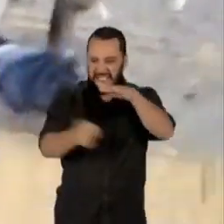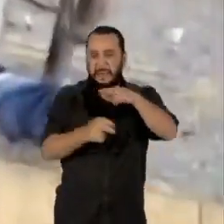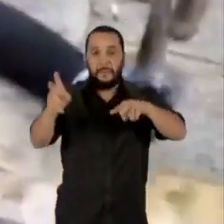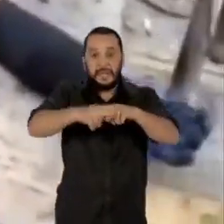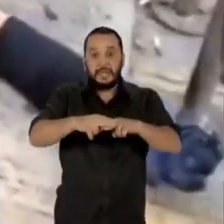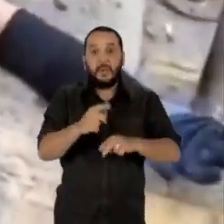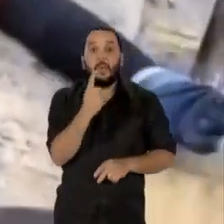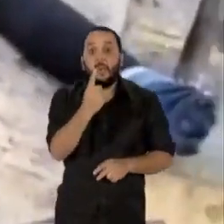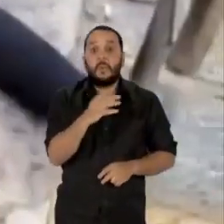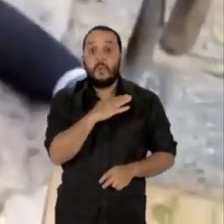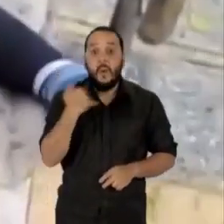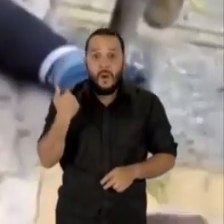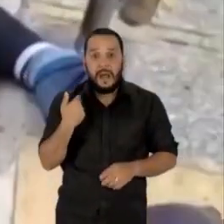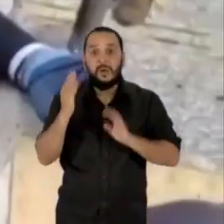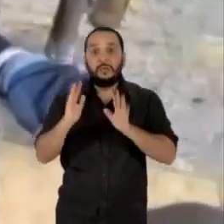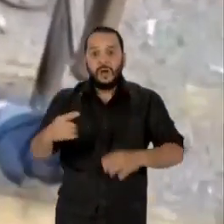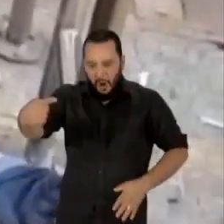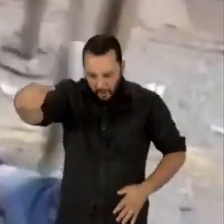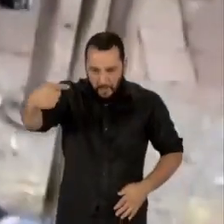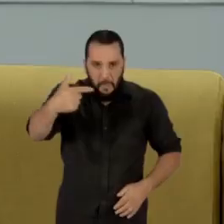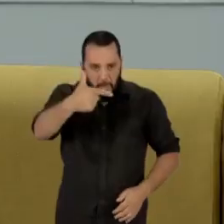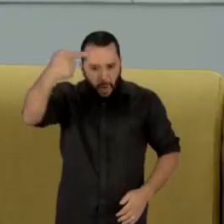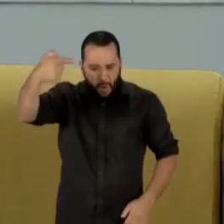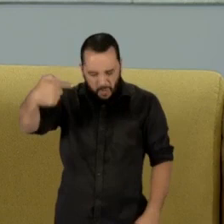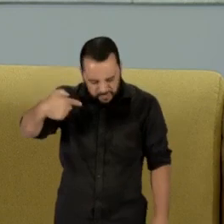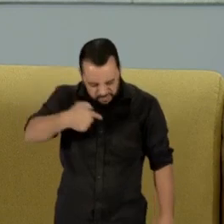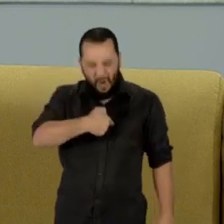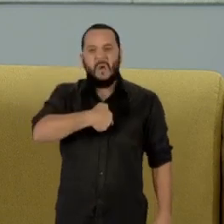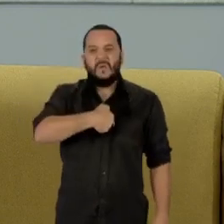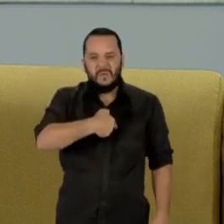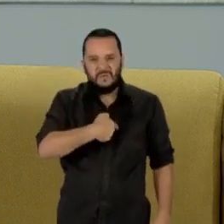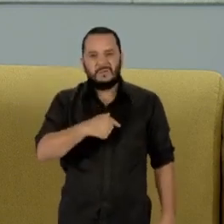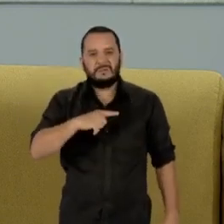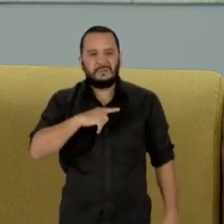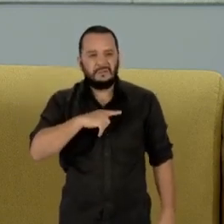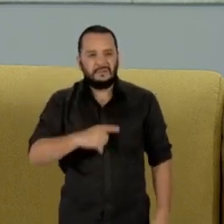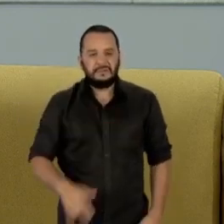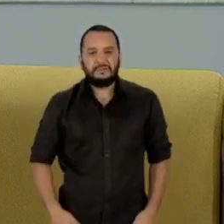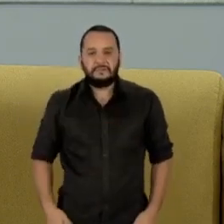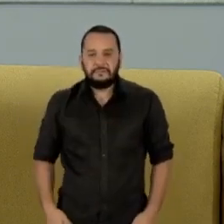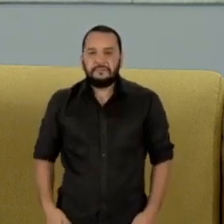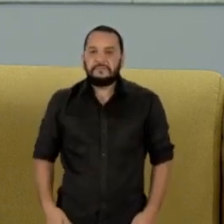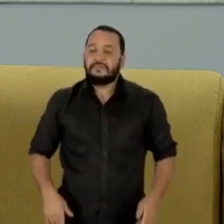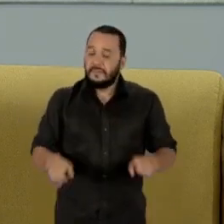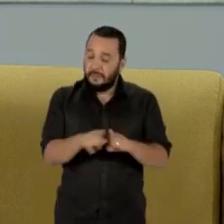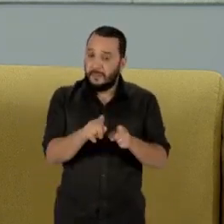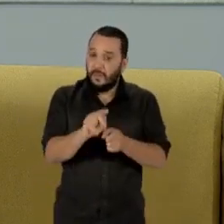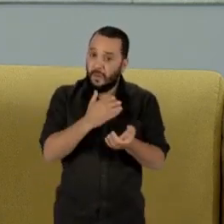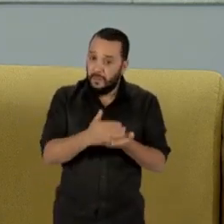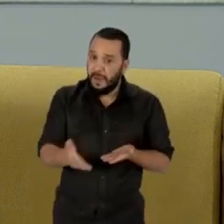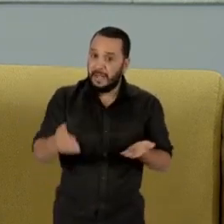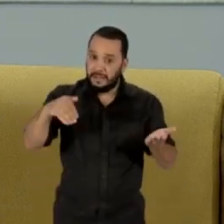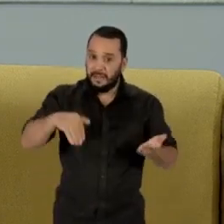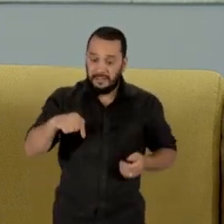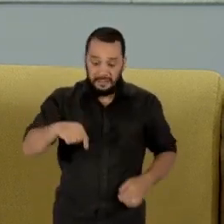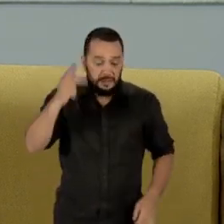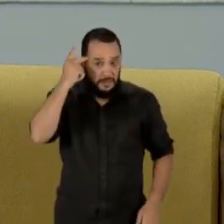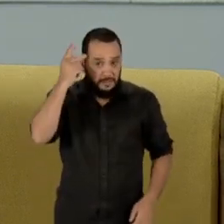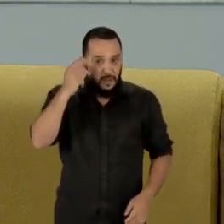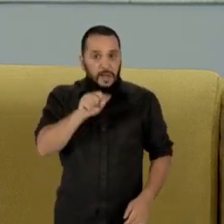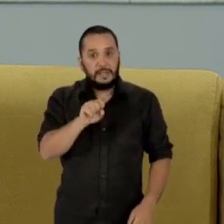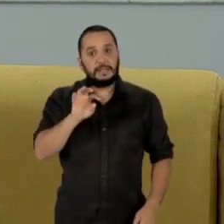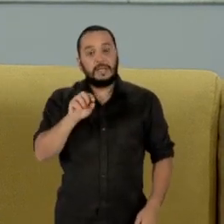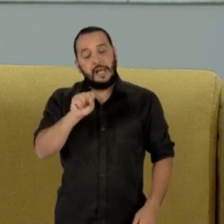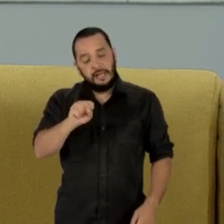atingido por um tiro no peito começa hoje em todo o estado o s&p gastronomia um projeto com